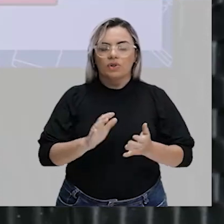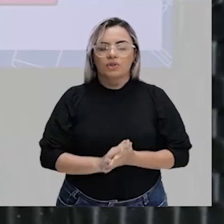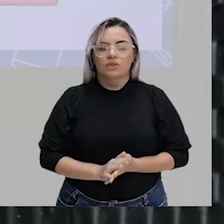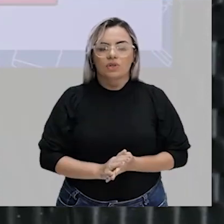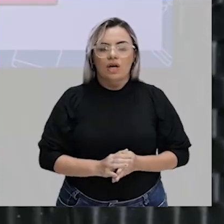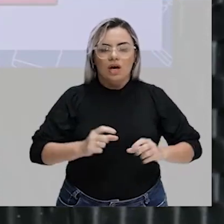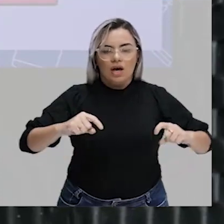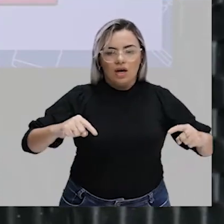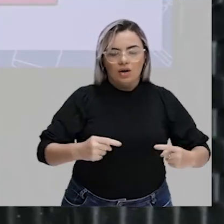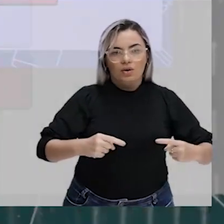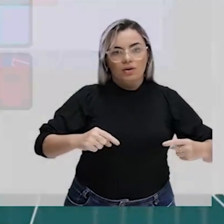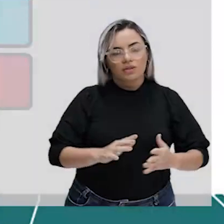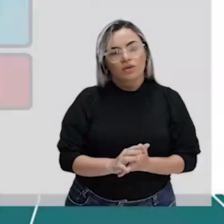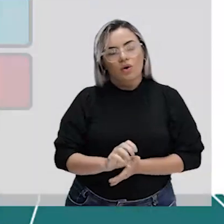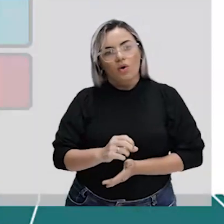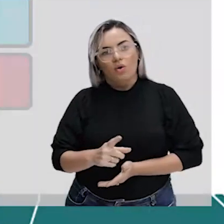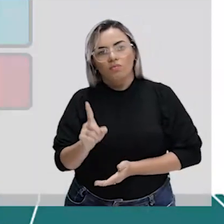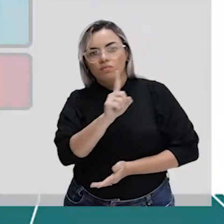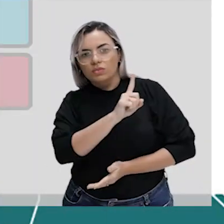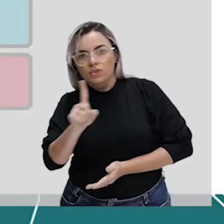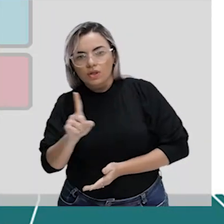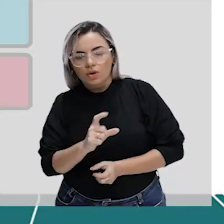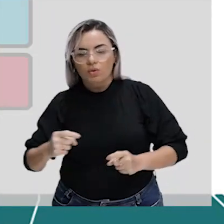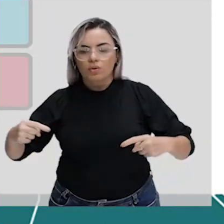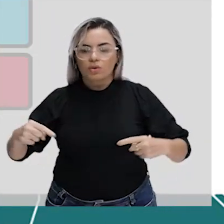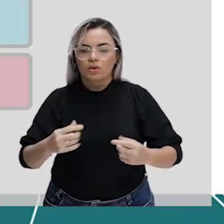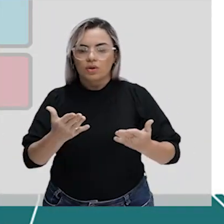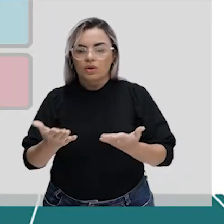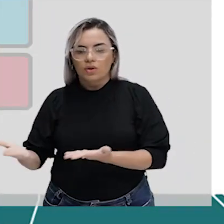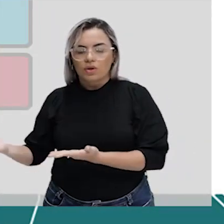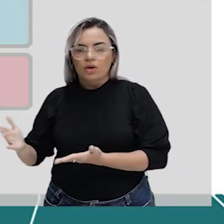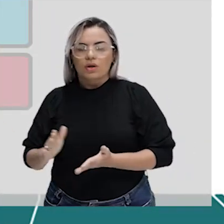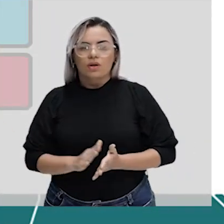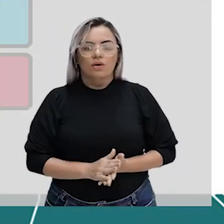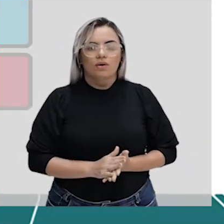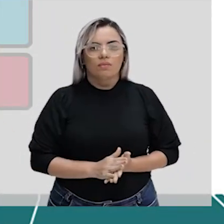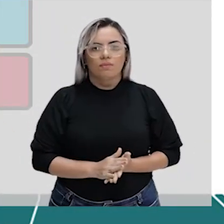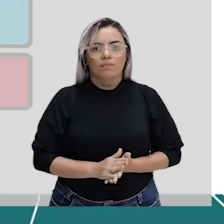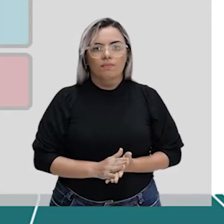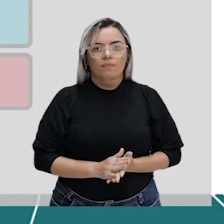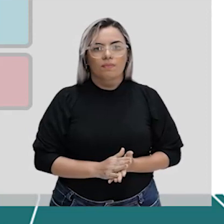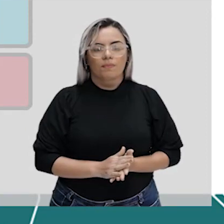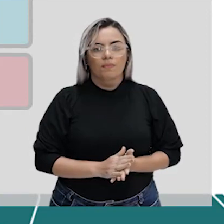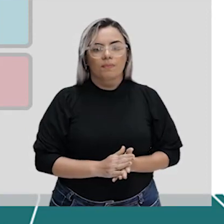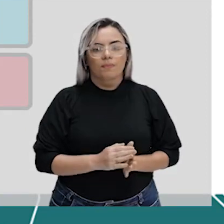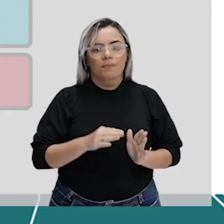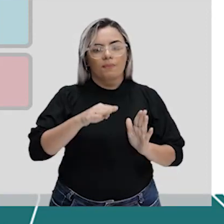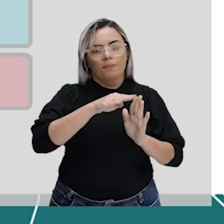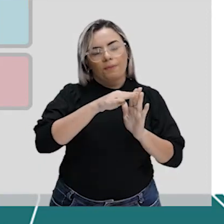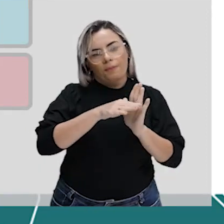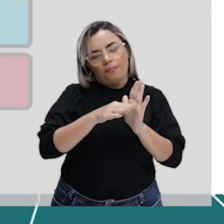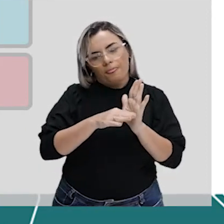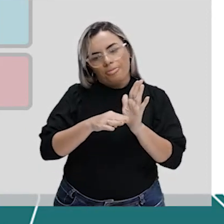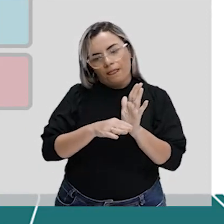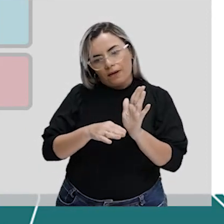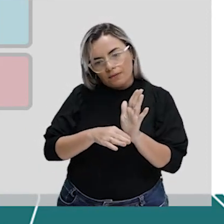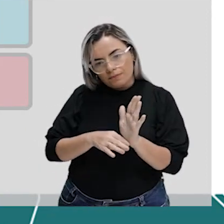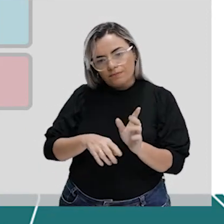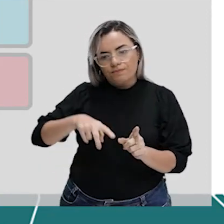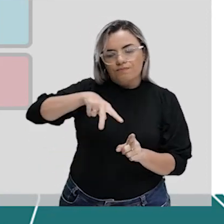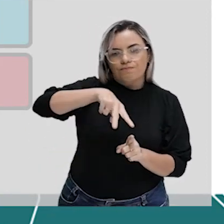não competitiva. A ginástica competitiva se divide aqui entre essas quatro: ó, a acrobática,